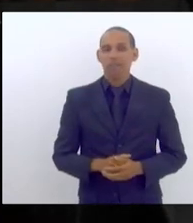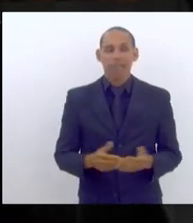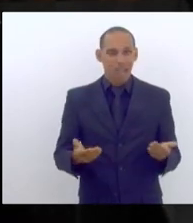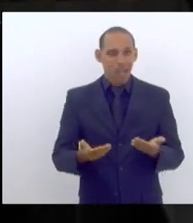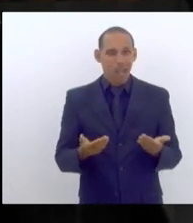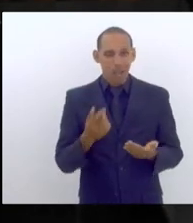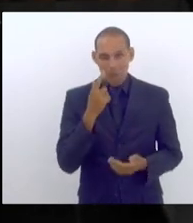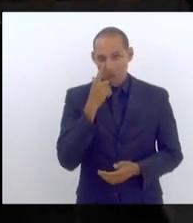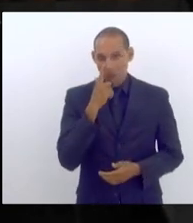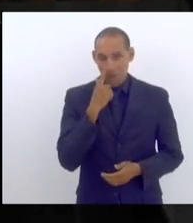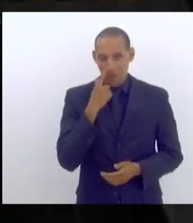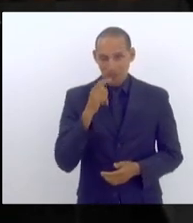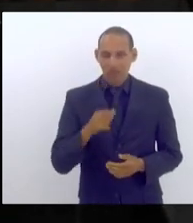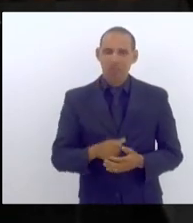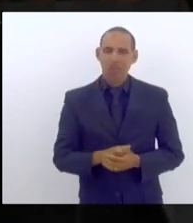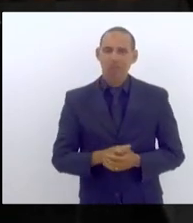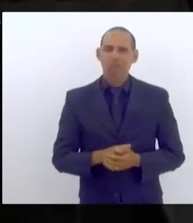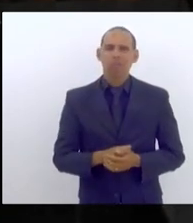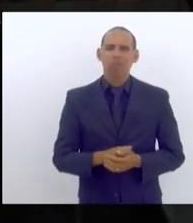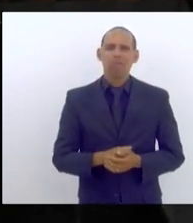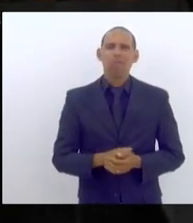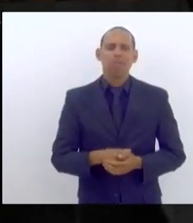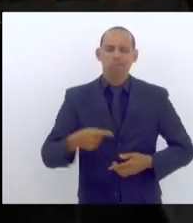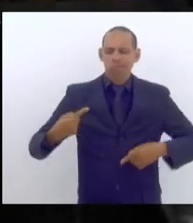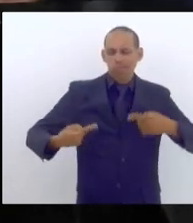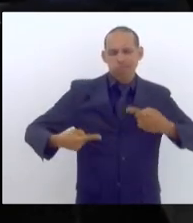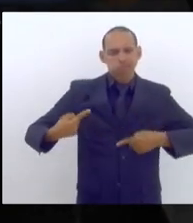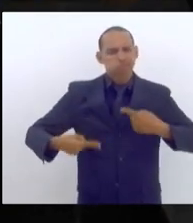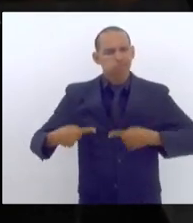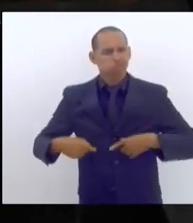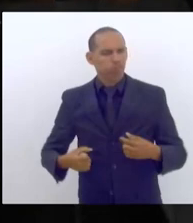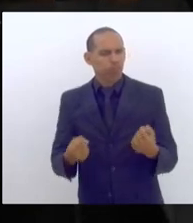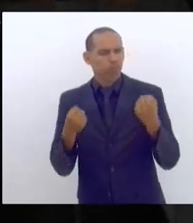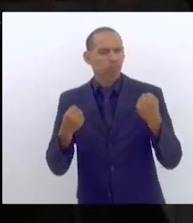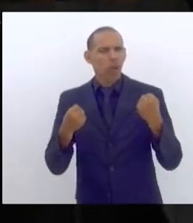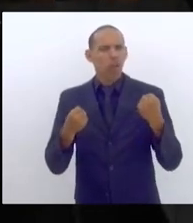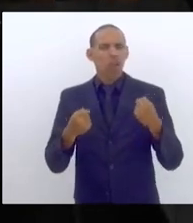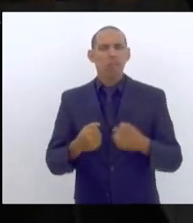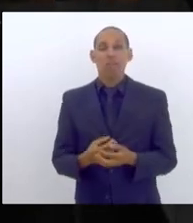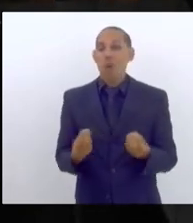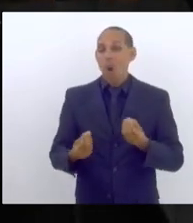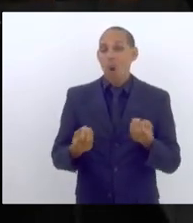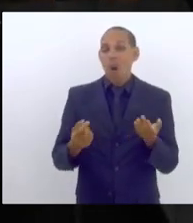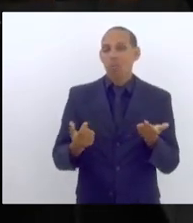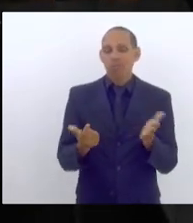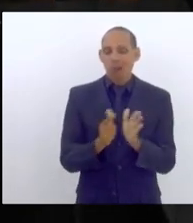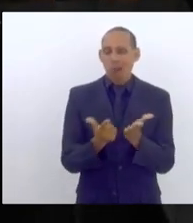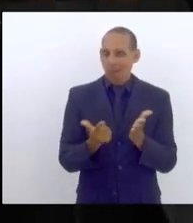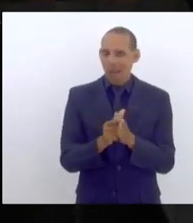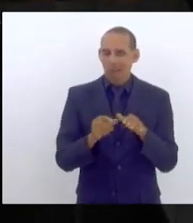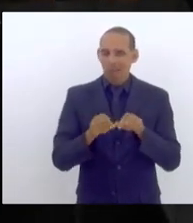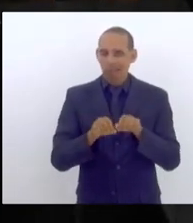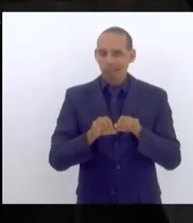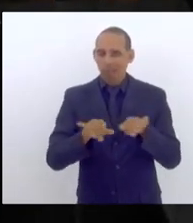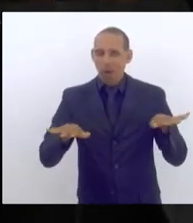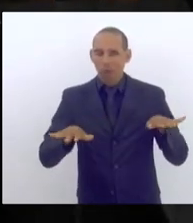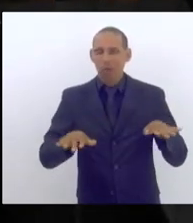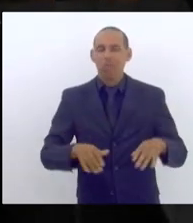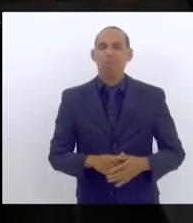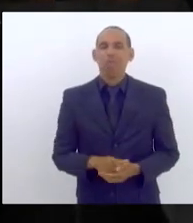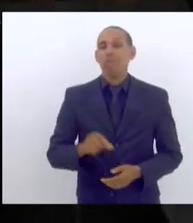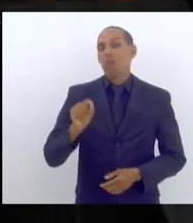agora sendo intensamente discutido pelos meios jornalísticos.